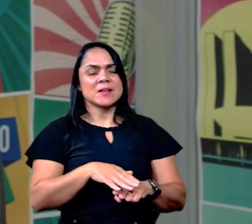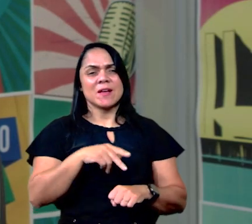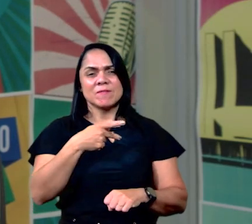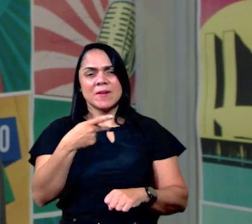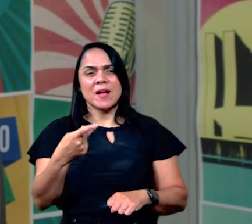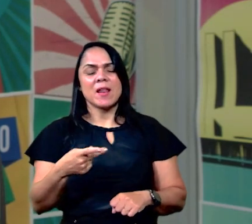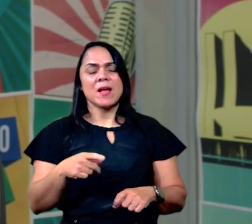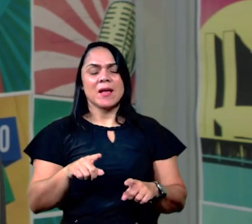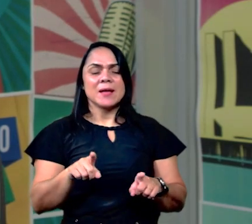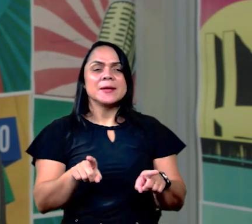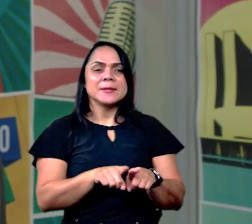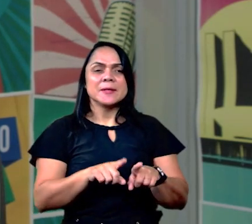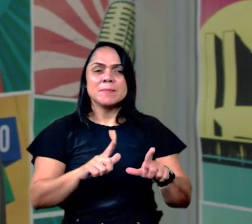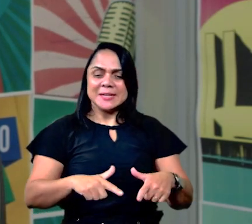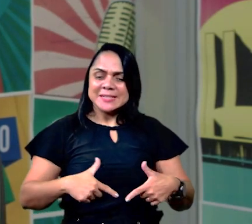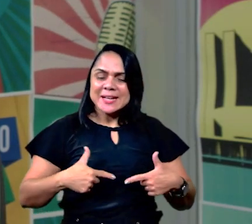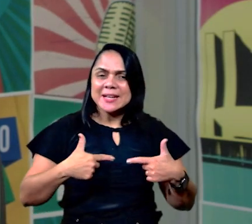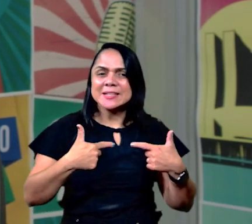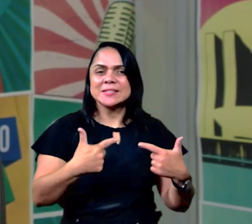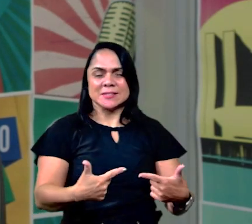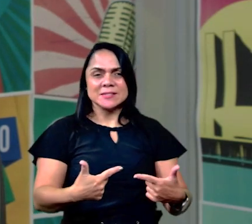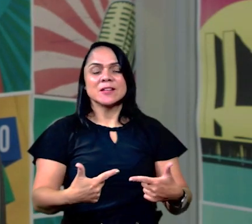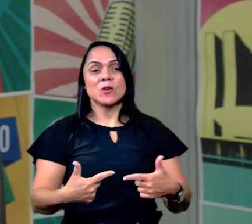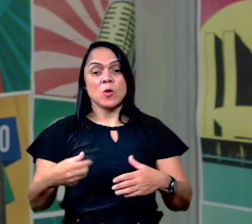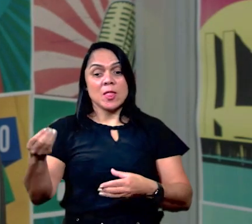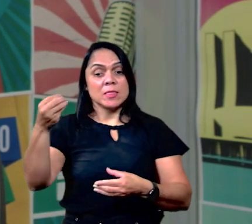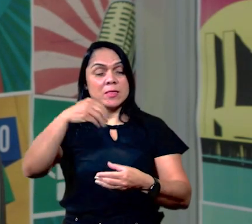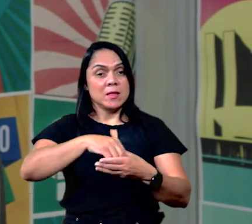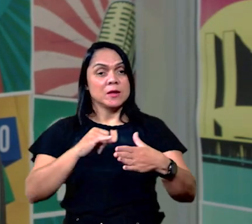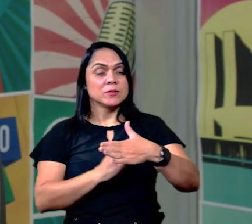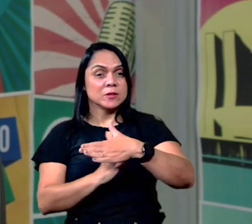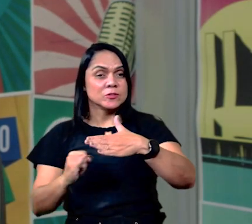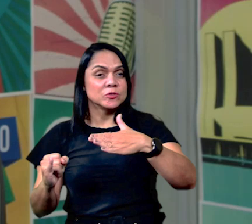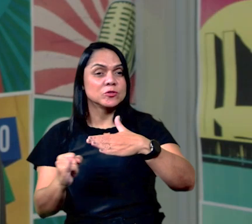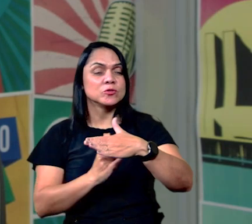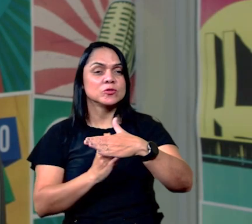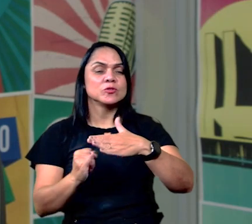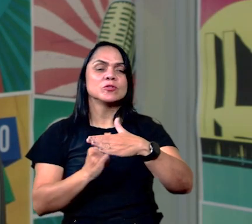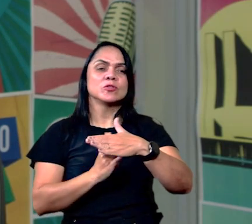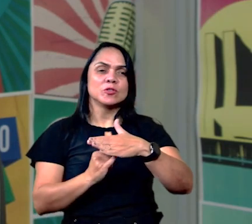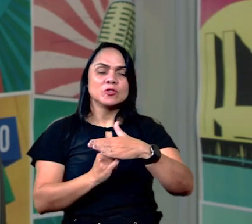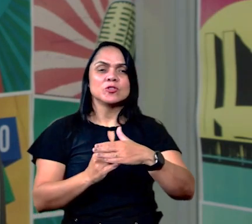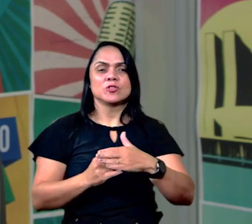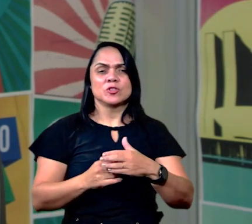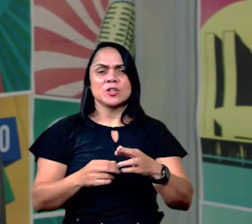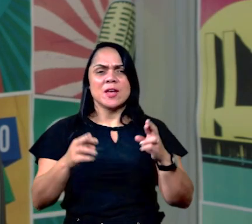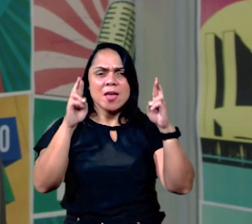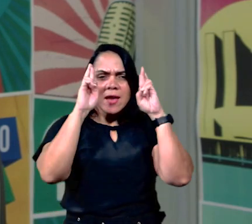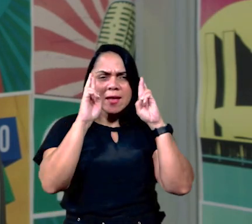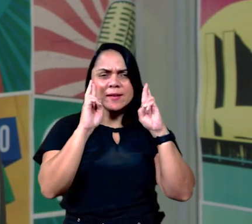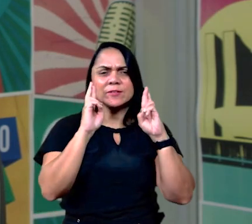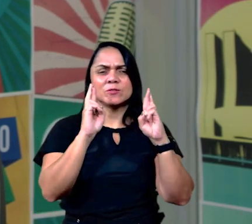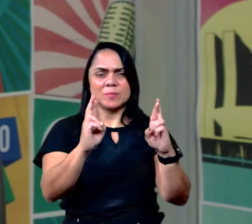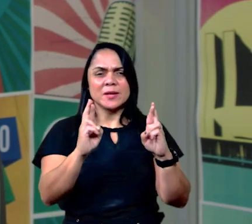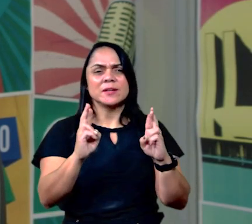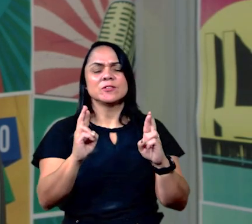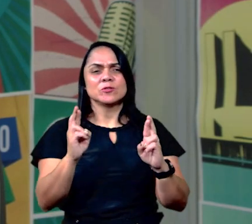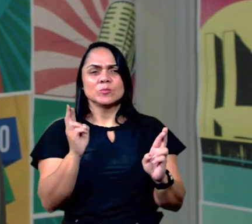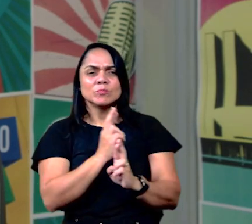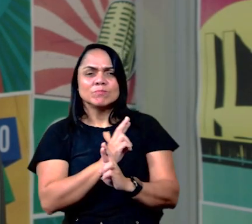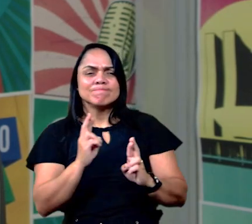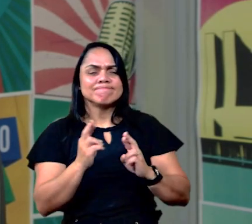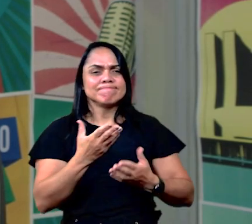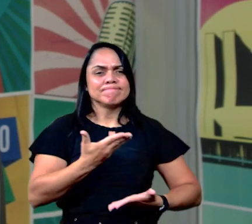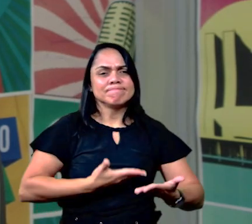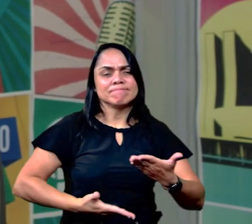também nas nossas ações cotidianas dentro da instituição, né, de respeito e de convivialidade e de um sentimento que a